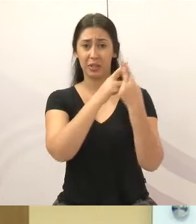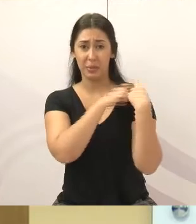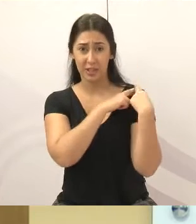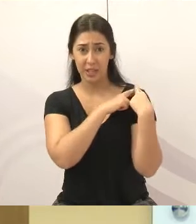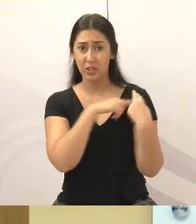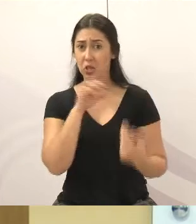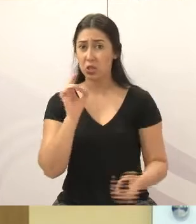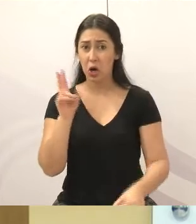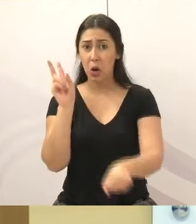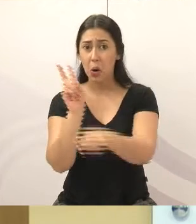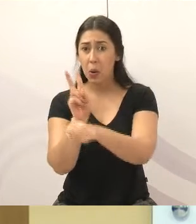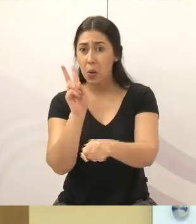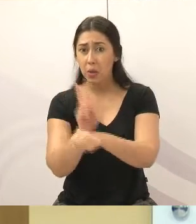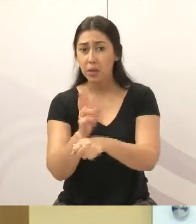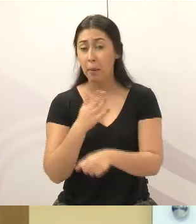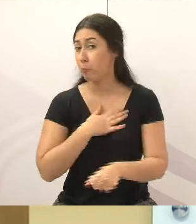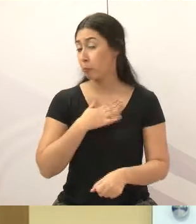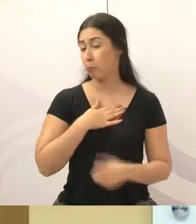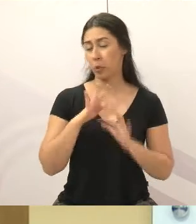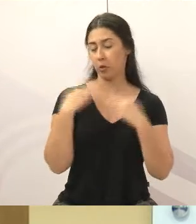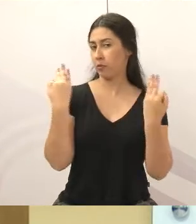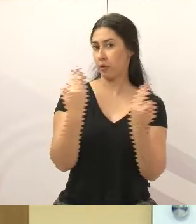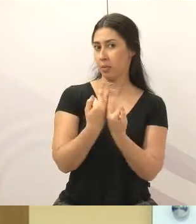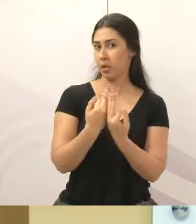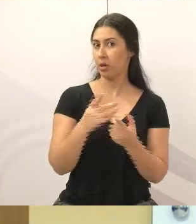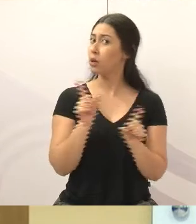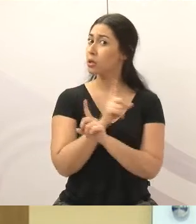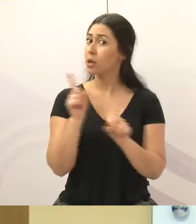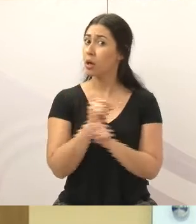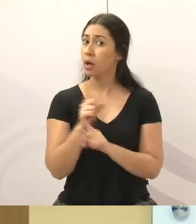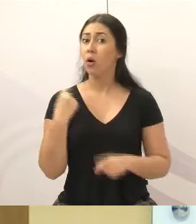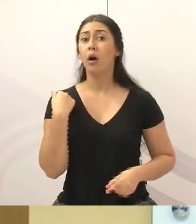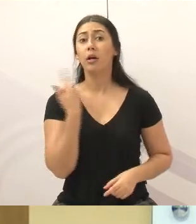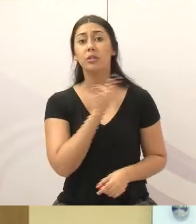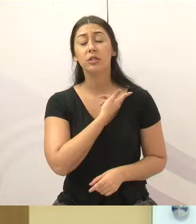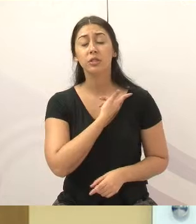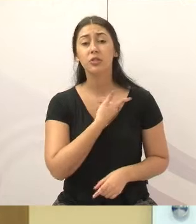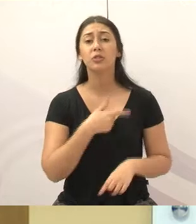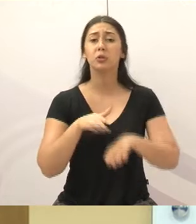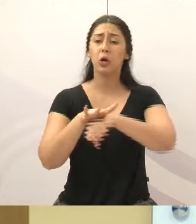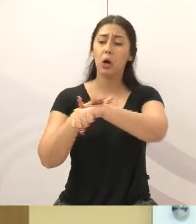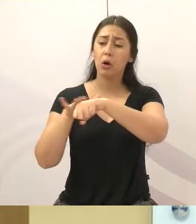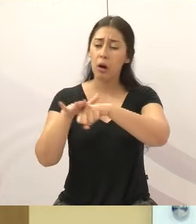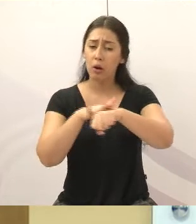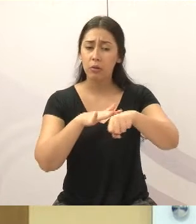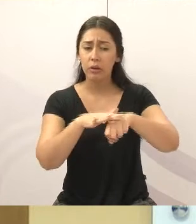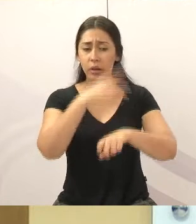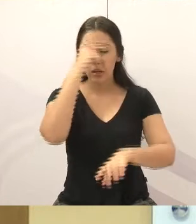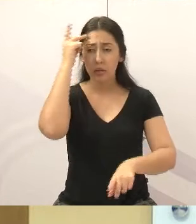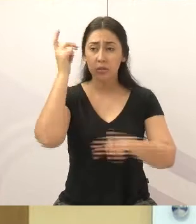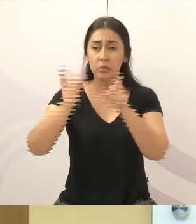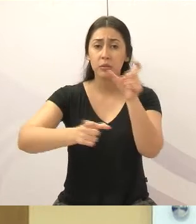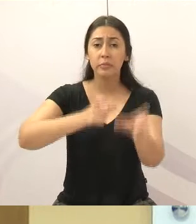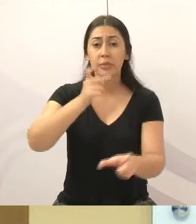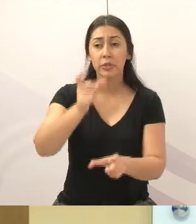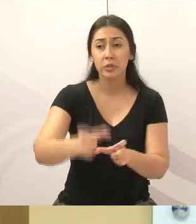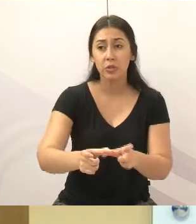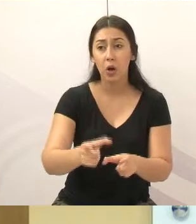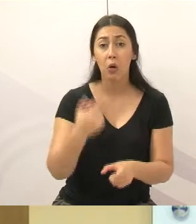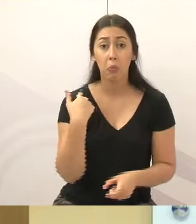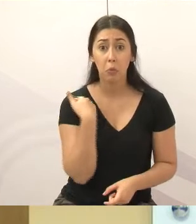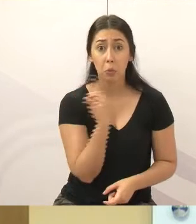de cuidar e proteger a nossa família. Eu sempre digo isso, as pessoas têm conversado muito com a gente. Nós 13 aqui